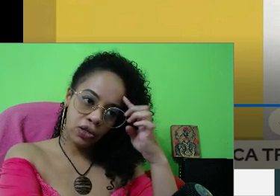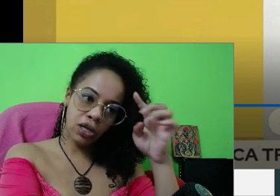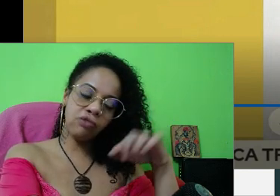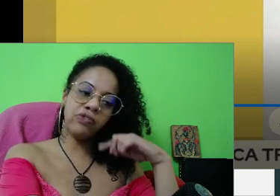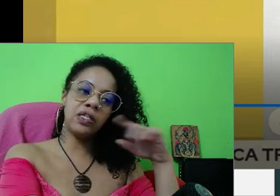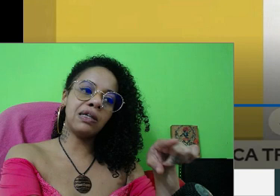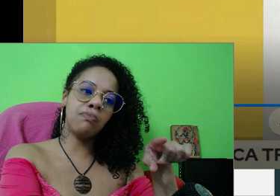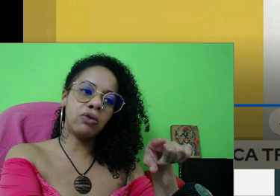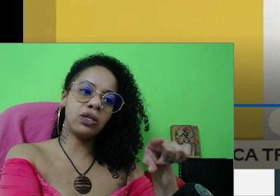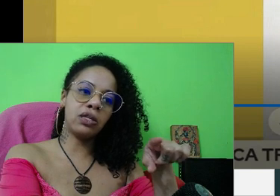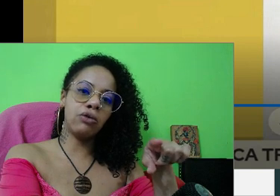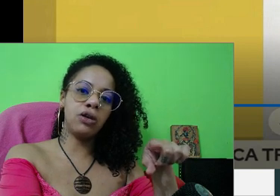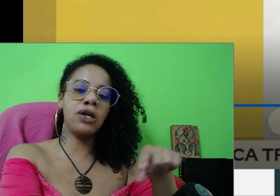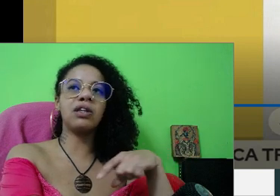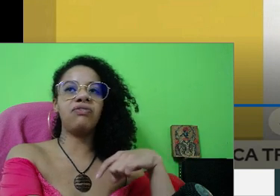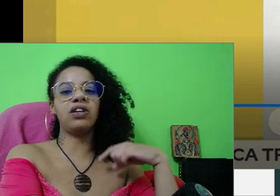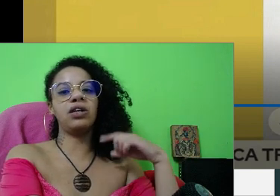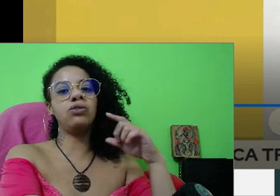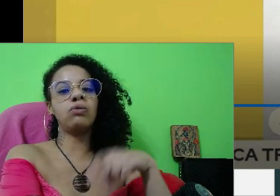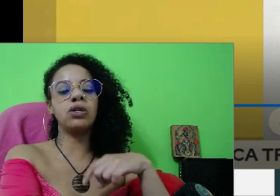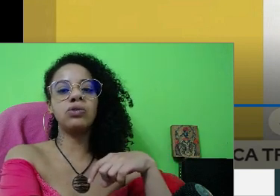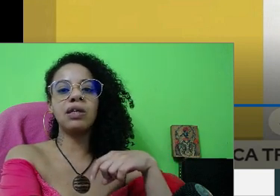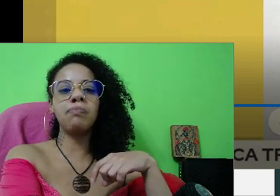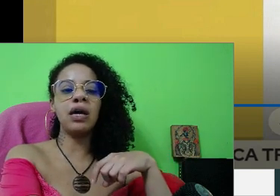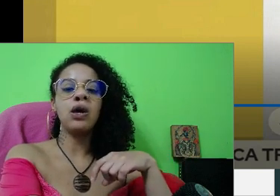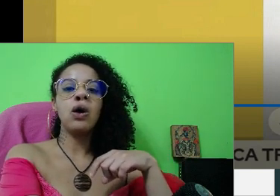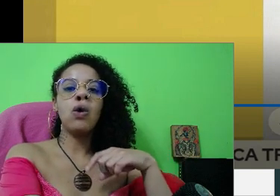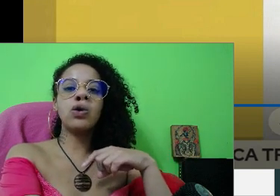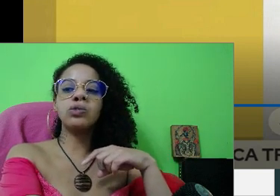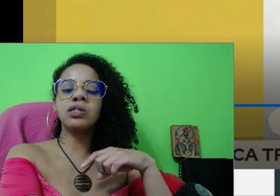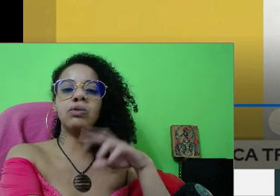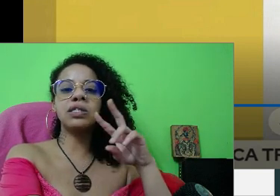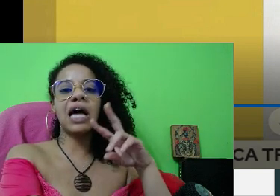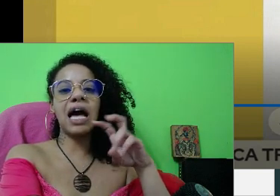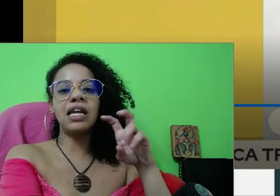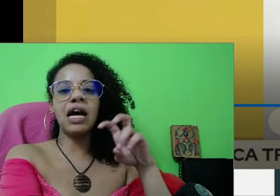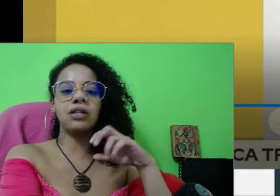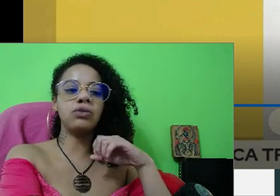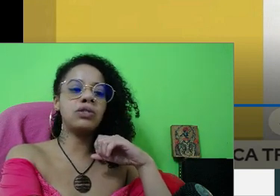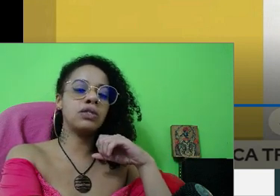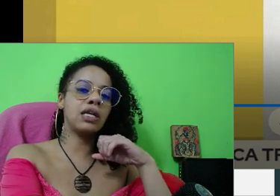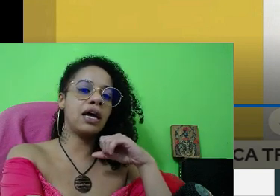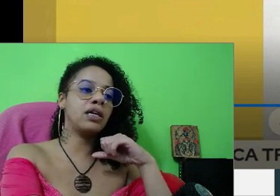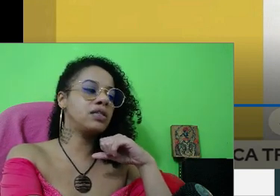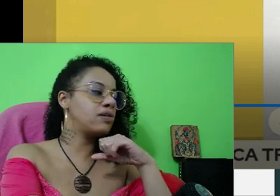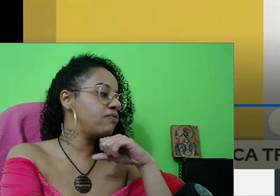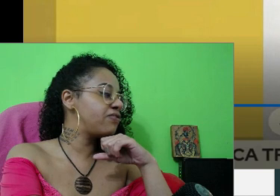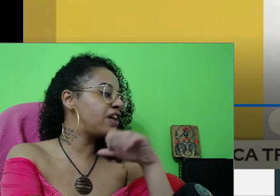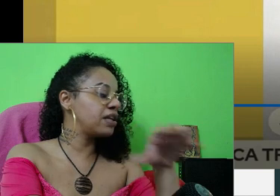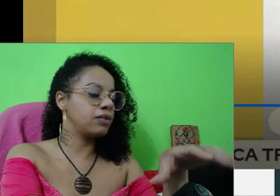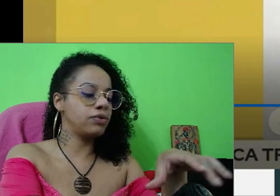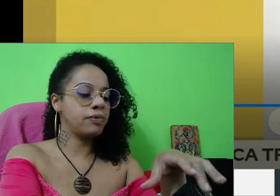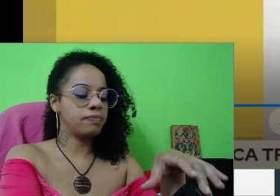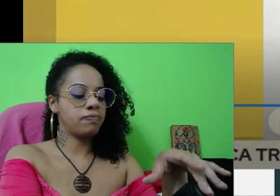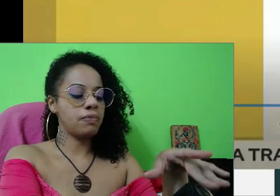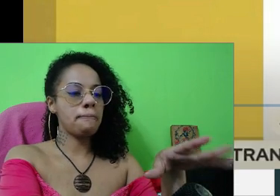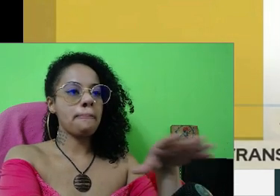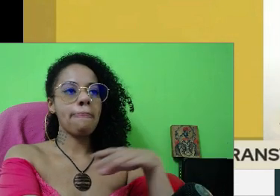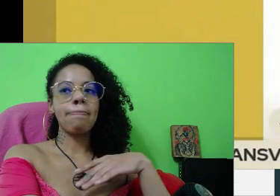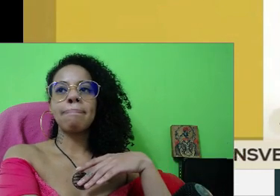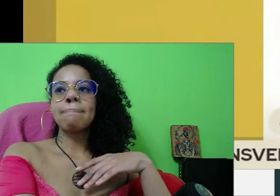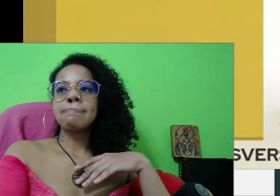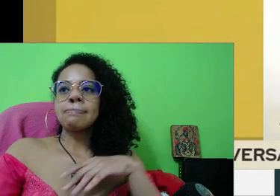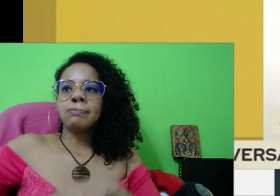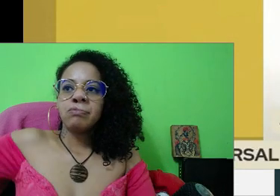tanto você saber o que teu inimigo tá falando Quanto saber o que os seus aliados né estão falando